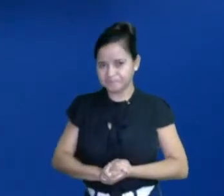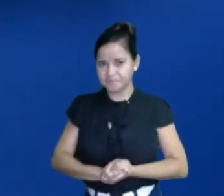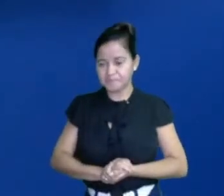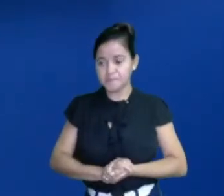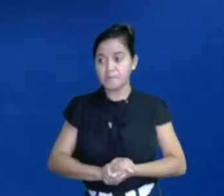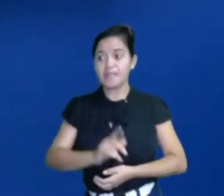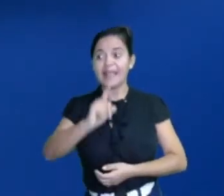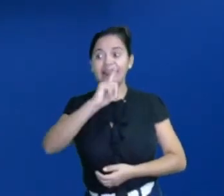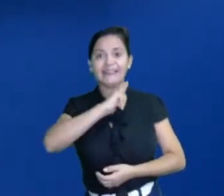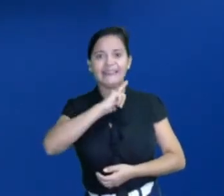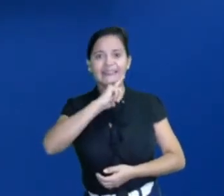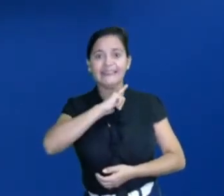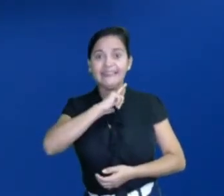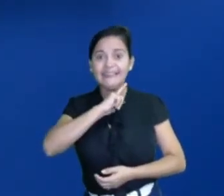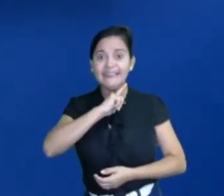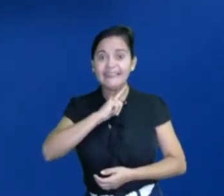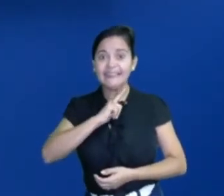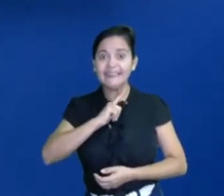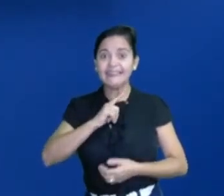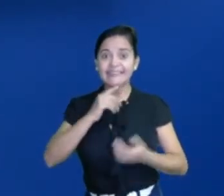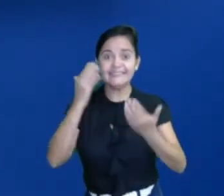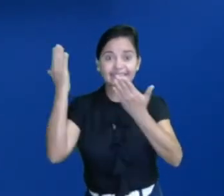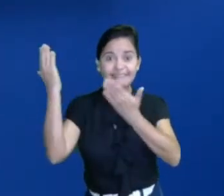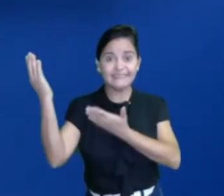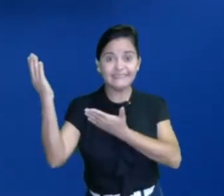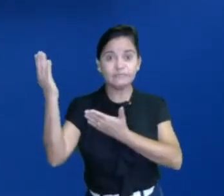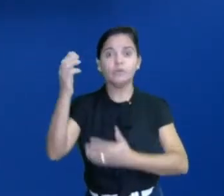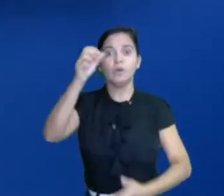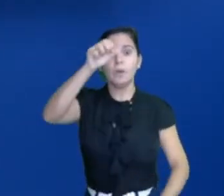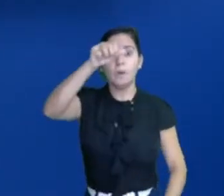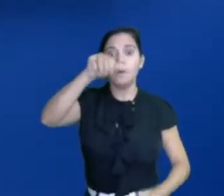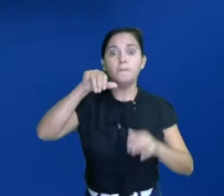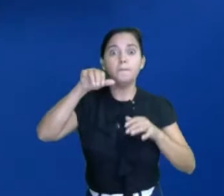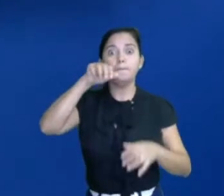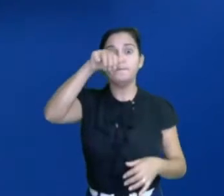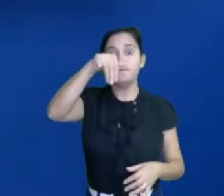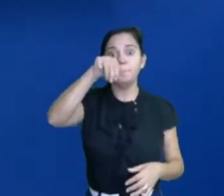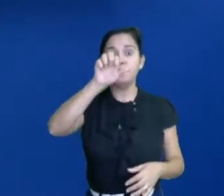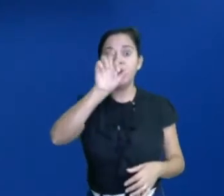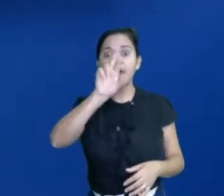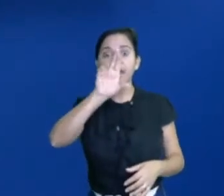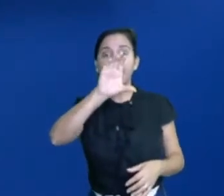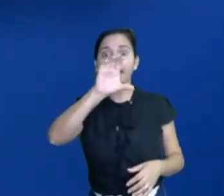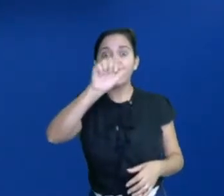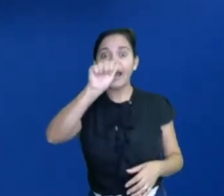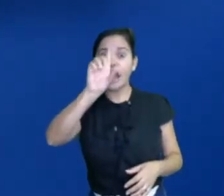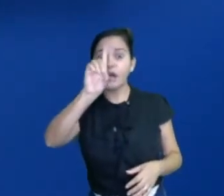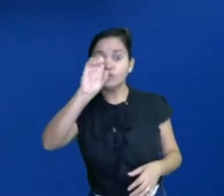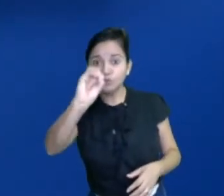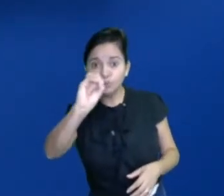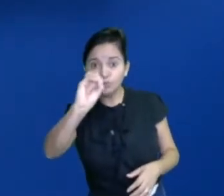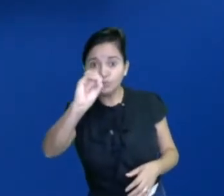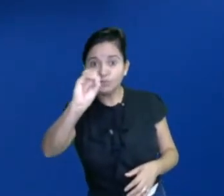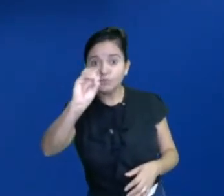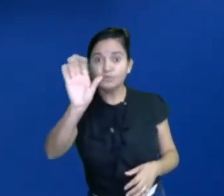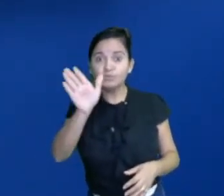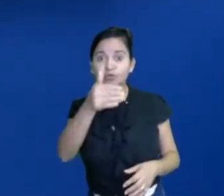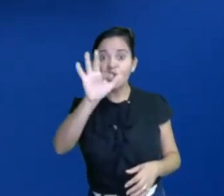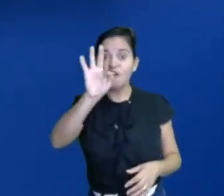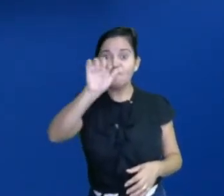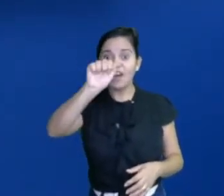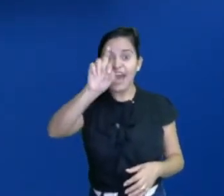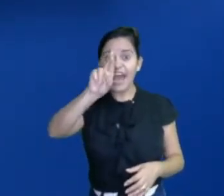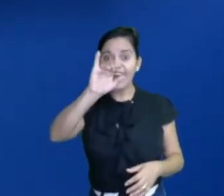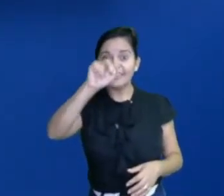Temos aí, o mercado da farinha, que infelizmente estava bem deteriorado, né? Mas que é um